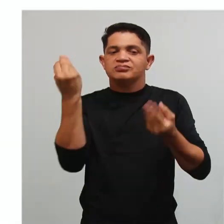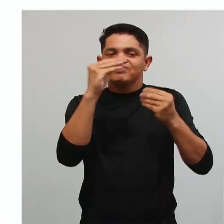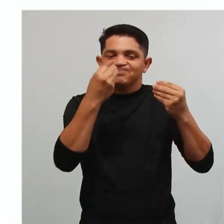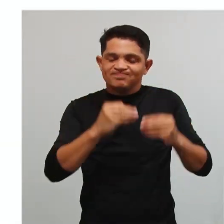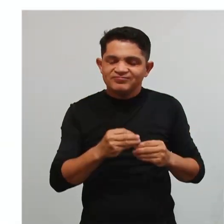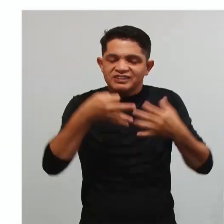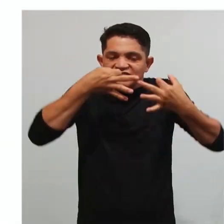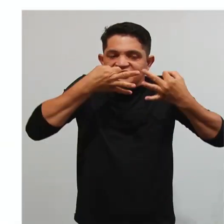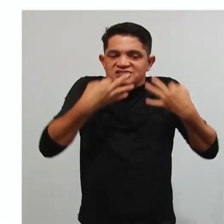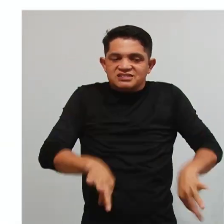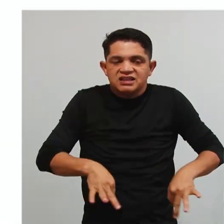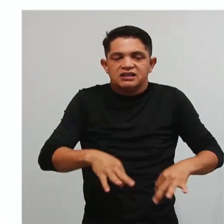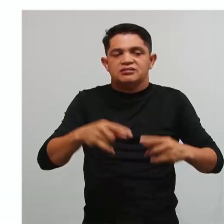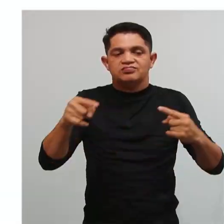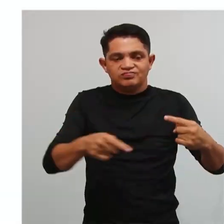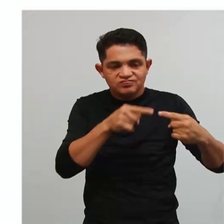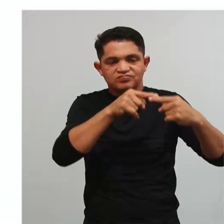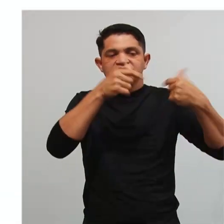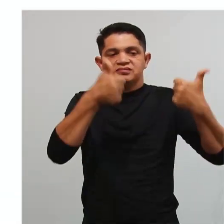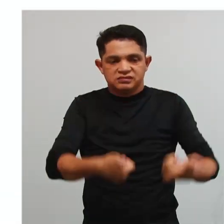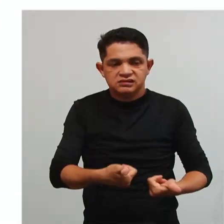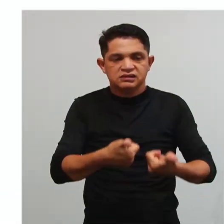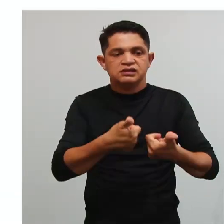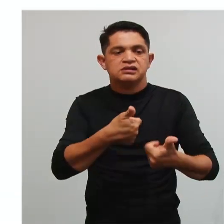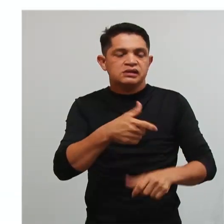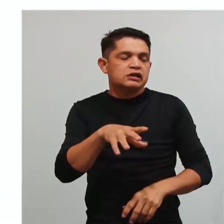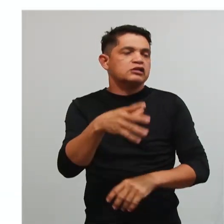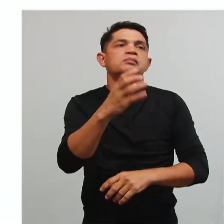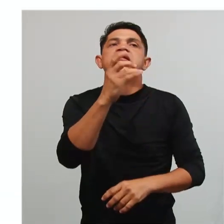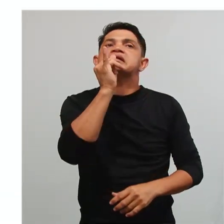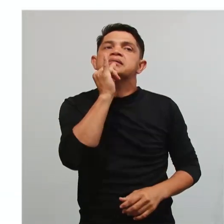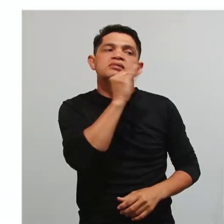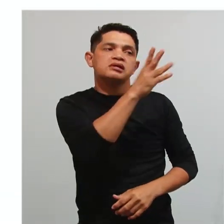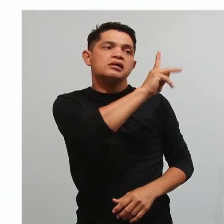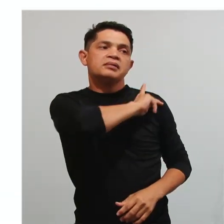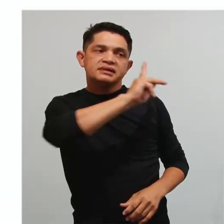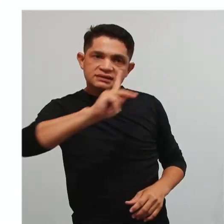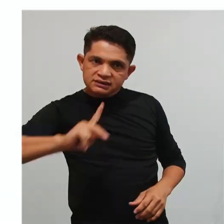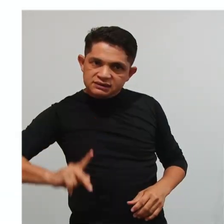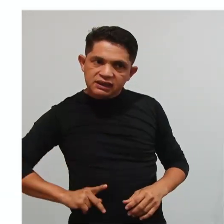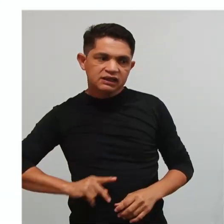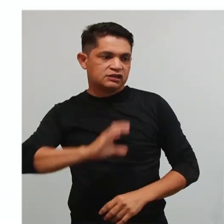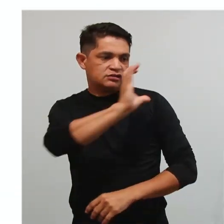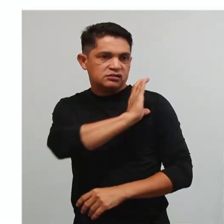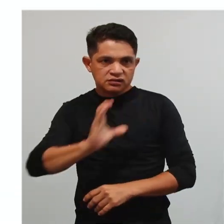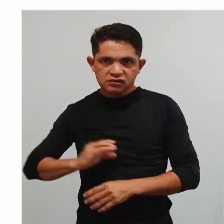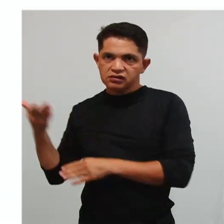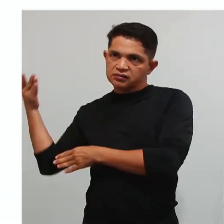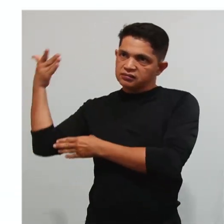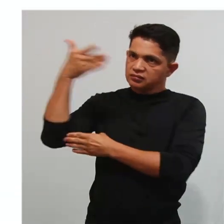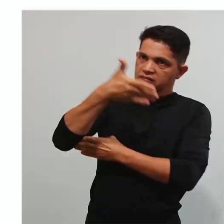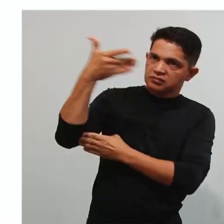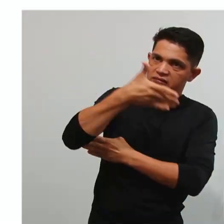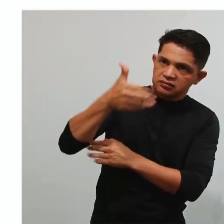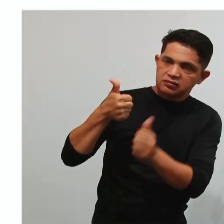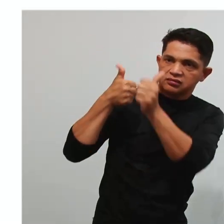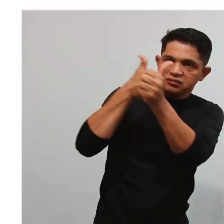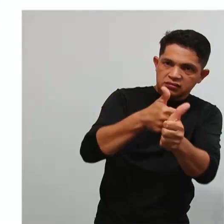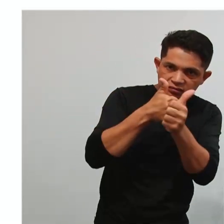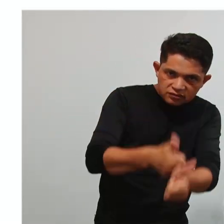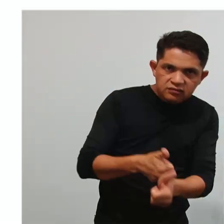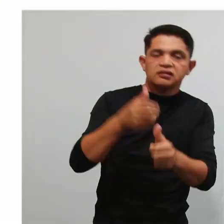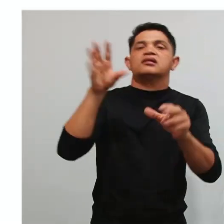numeradas, assinada pelo presidente. Esse presidente é a pessoa que preside, que comanda, que